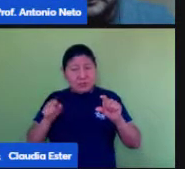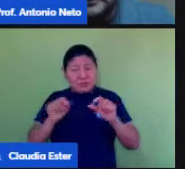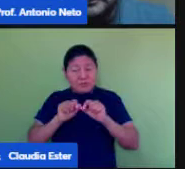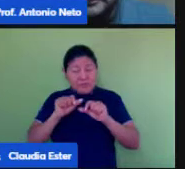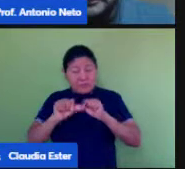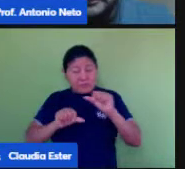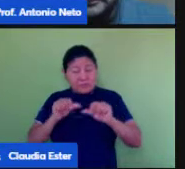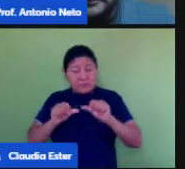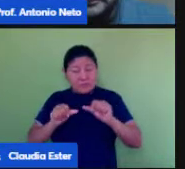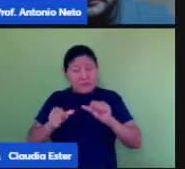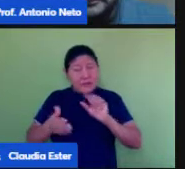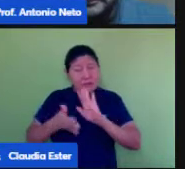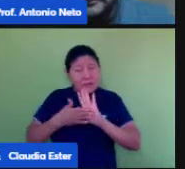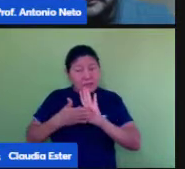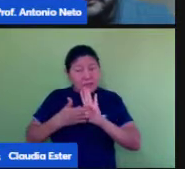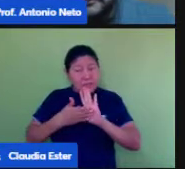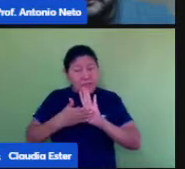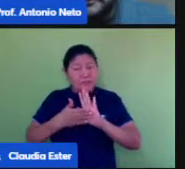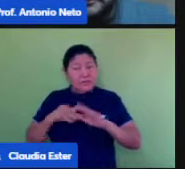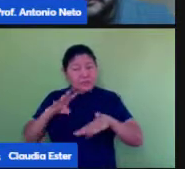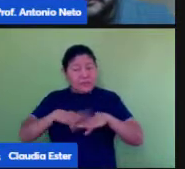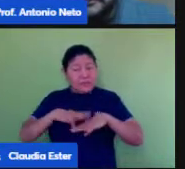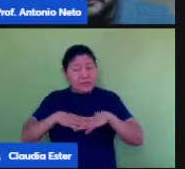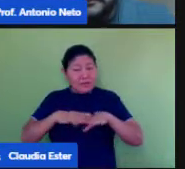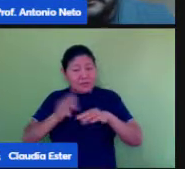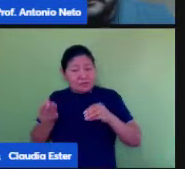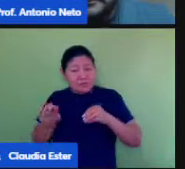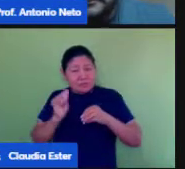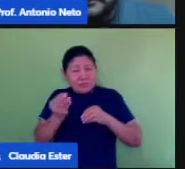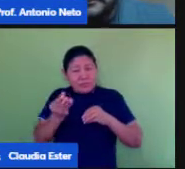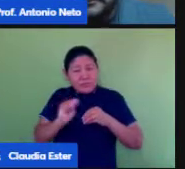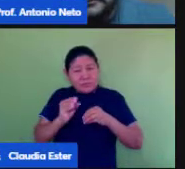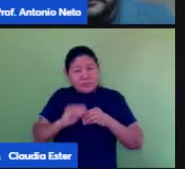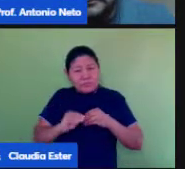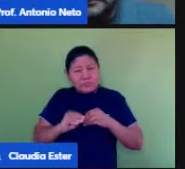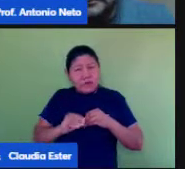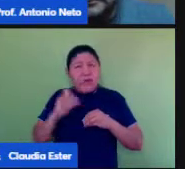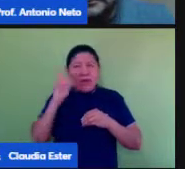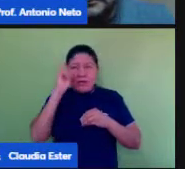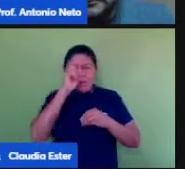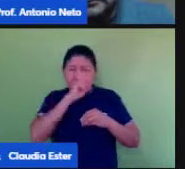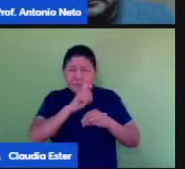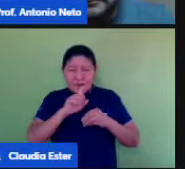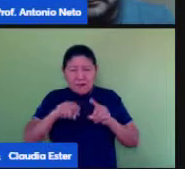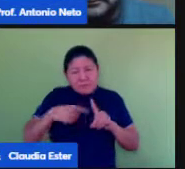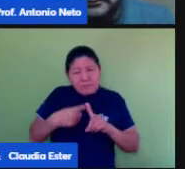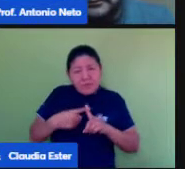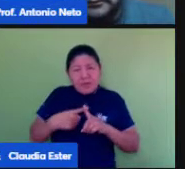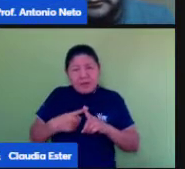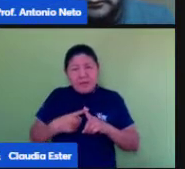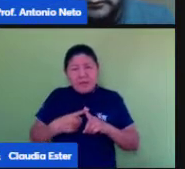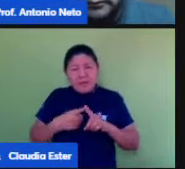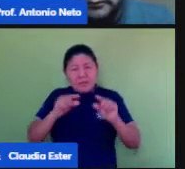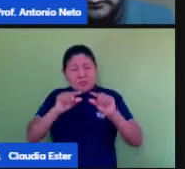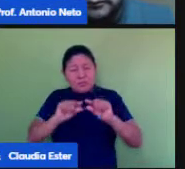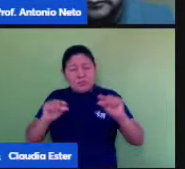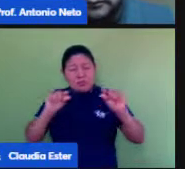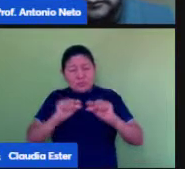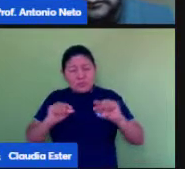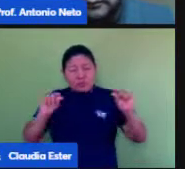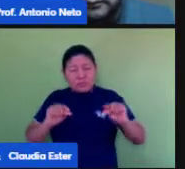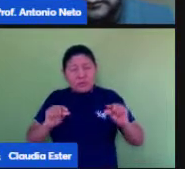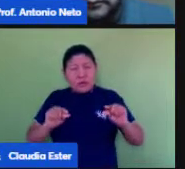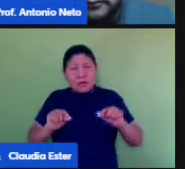na atividade 1 do segundo nível de complexidade. Escreva quantos versos e estrofes contém